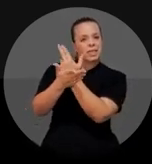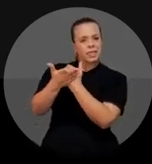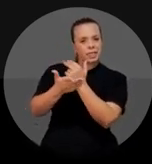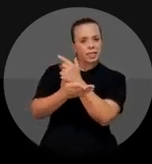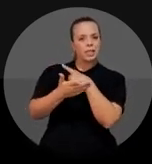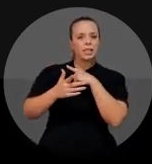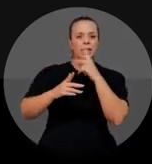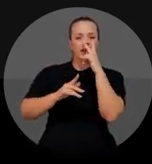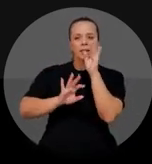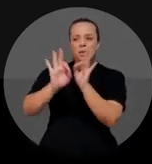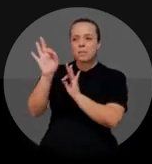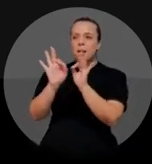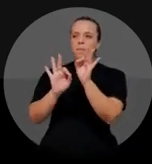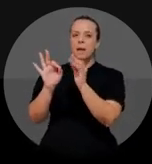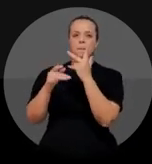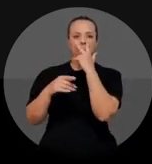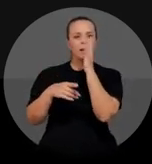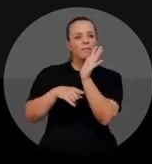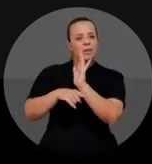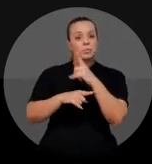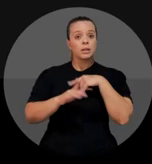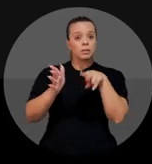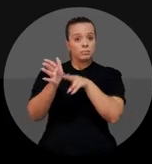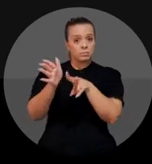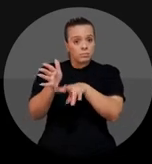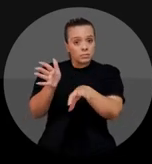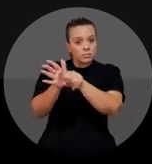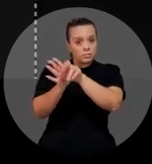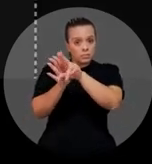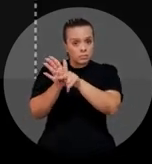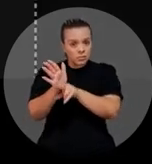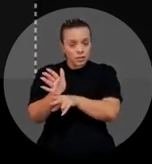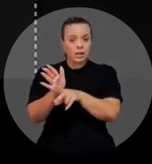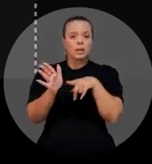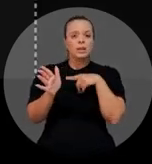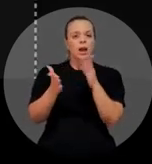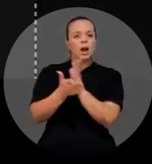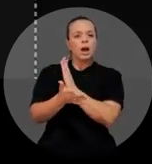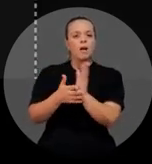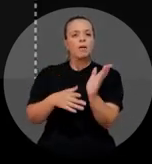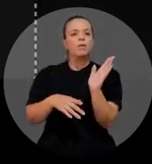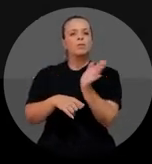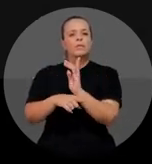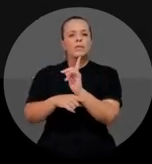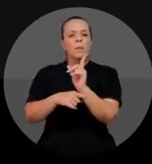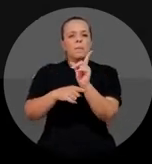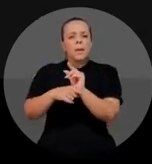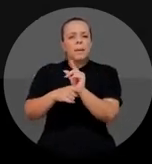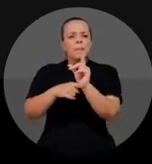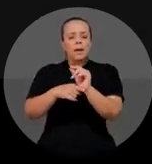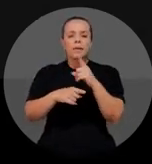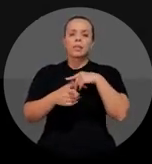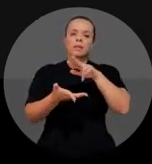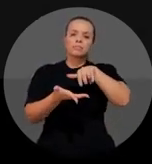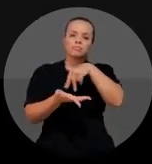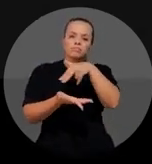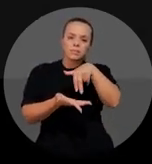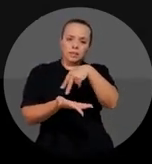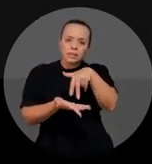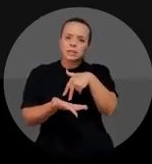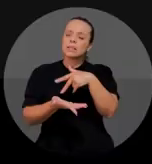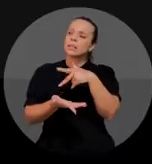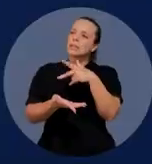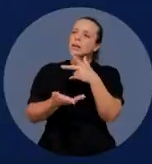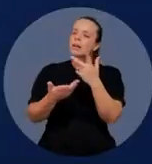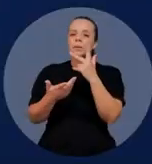muita animação, assim, tem audiovisual também, tem às vezes micrometragens que passam vídeo danças, né? Então tá tudo